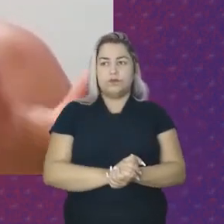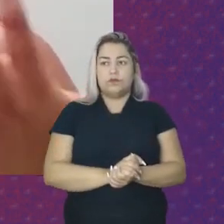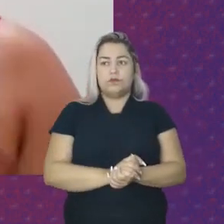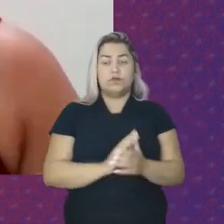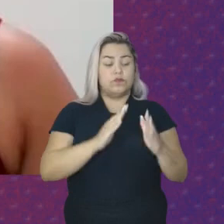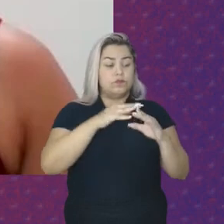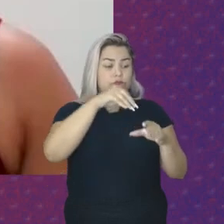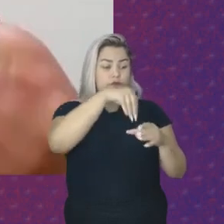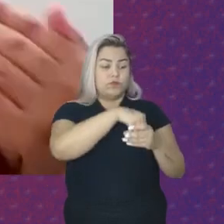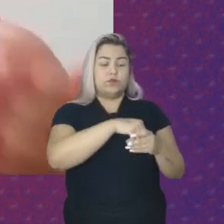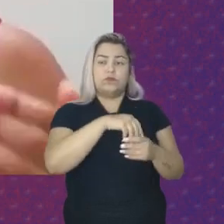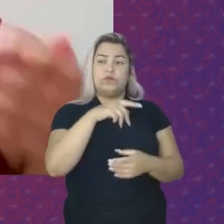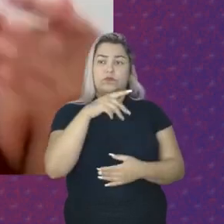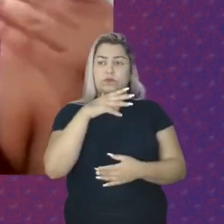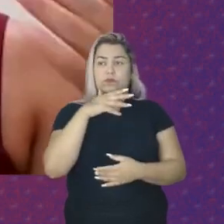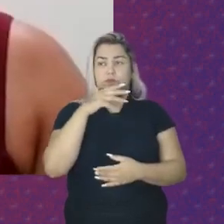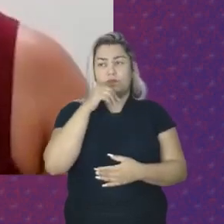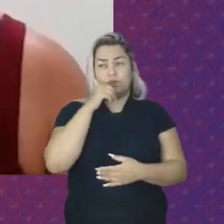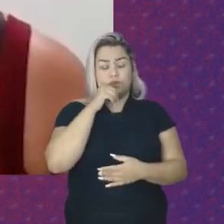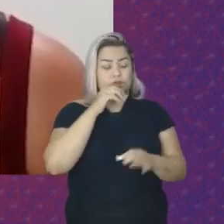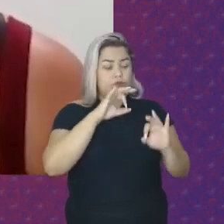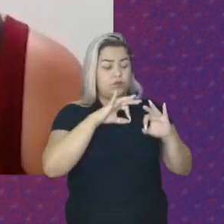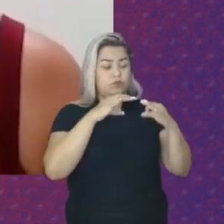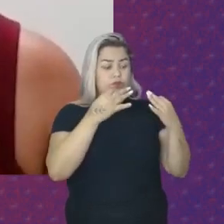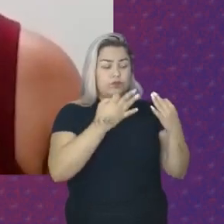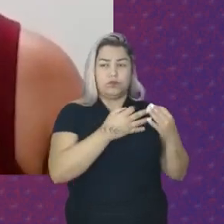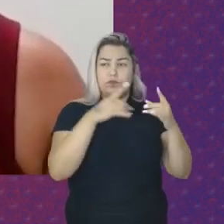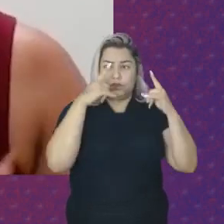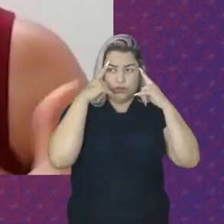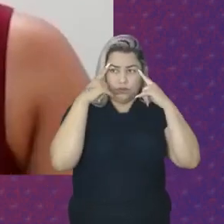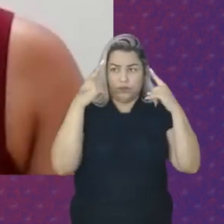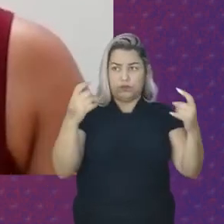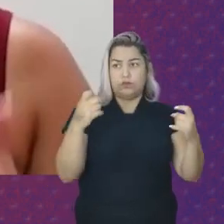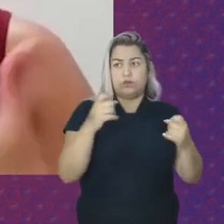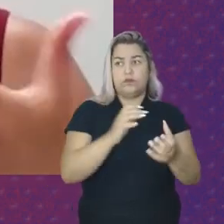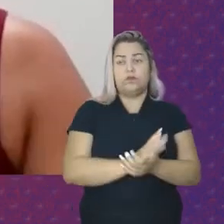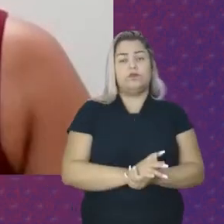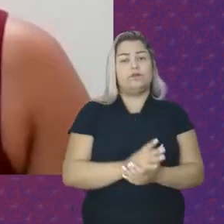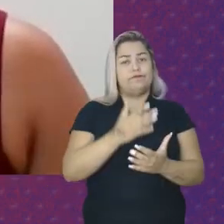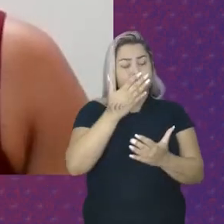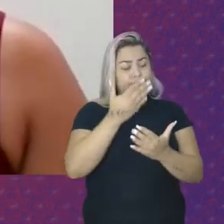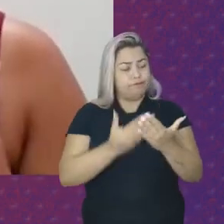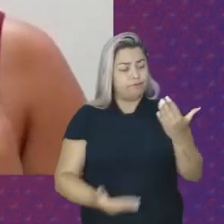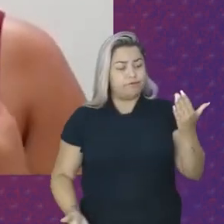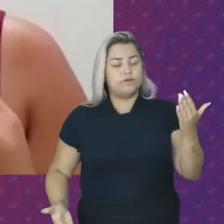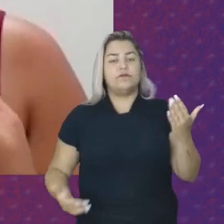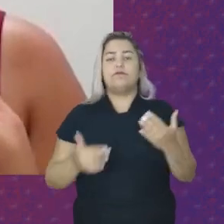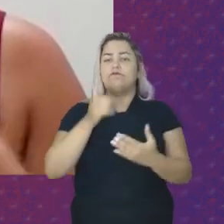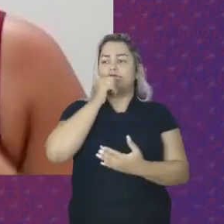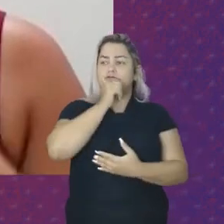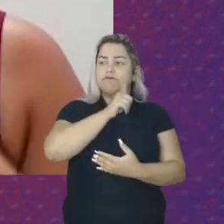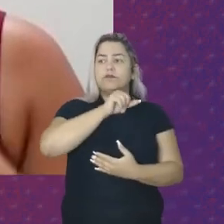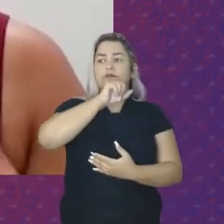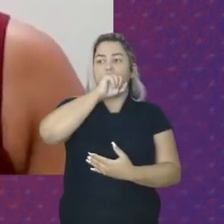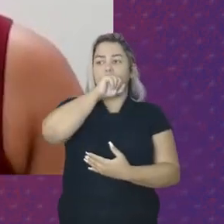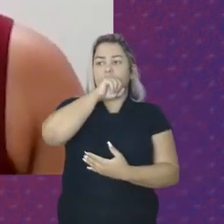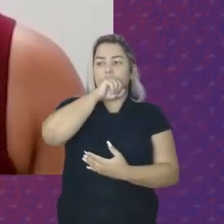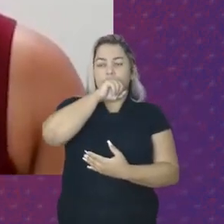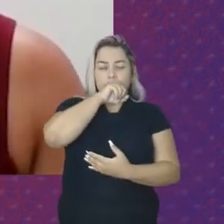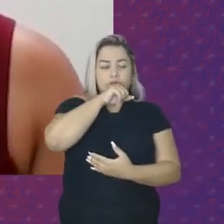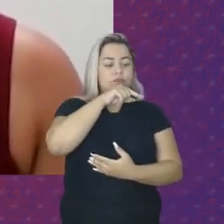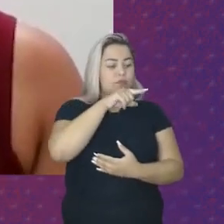que tiveram os filhos que foram vítimas de violência física, né, que perderam os filhos, então as mães que tiveram os